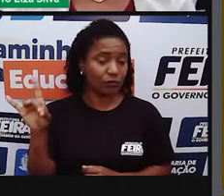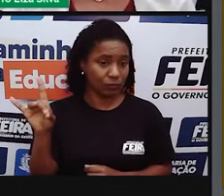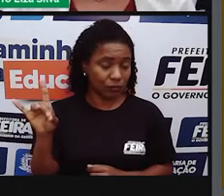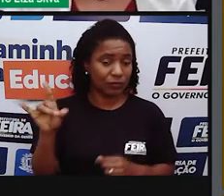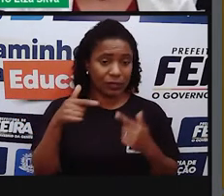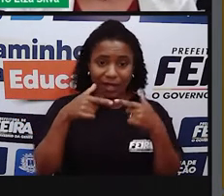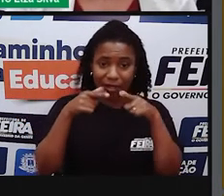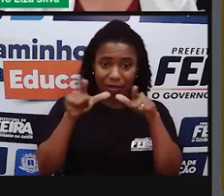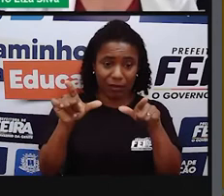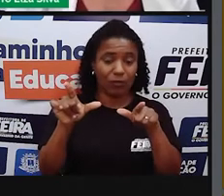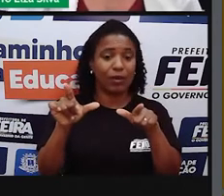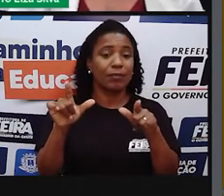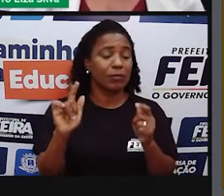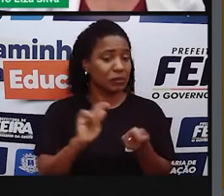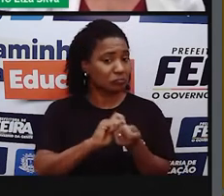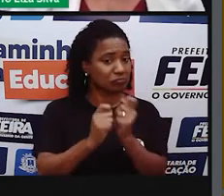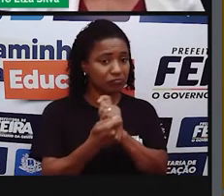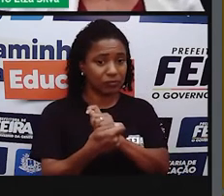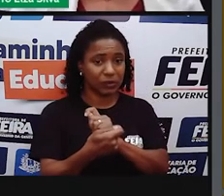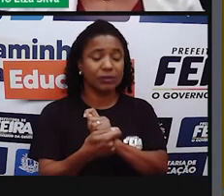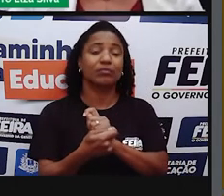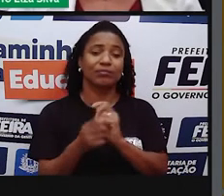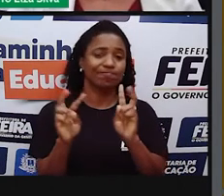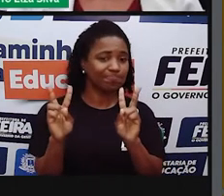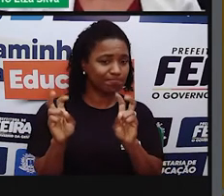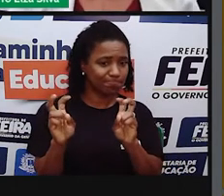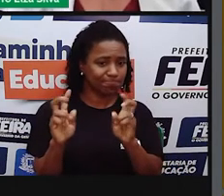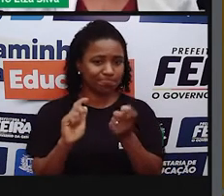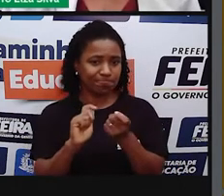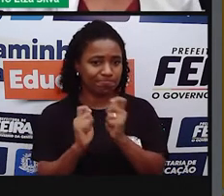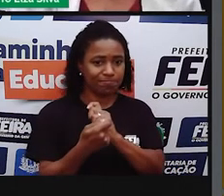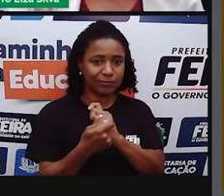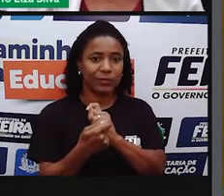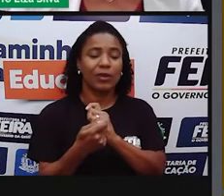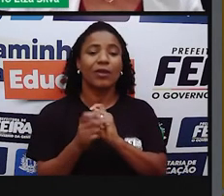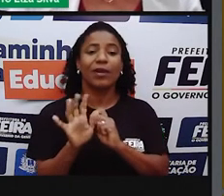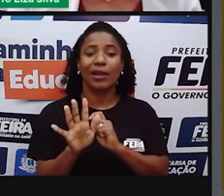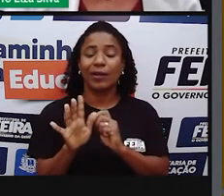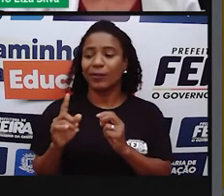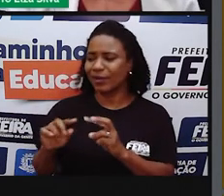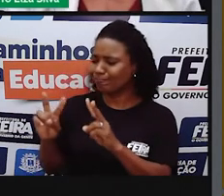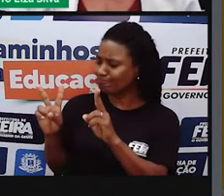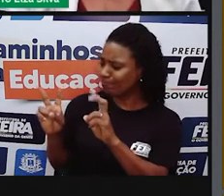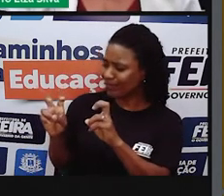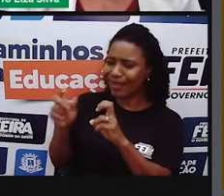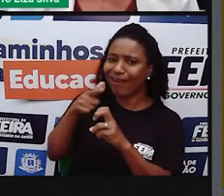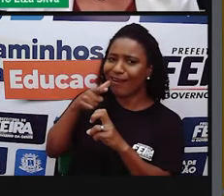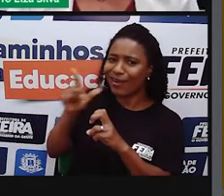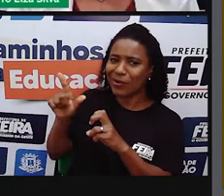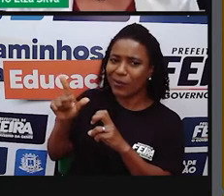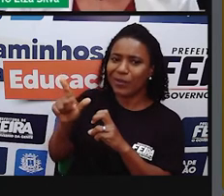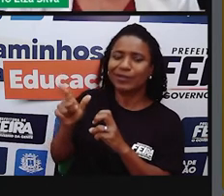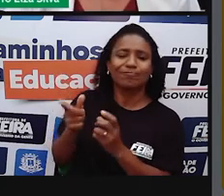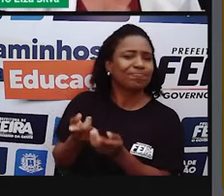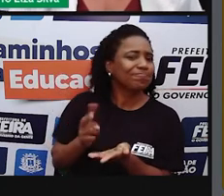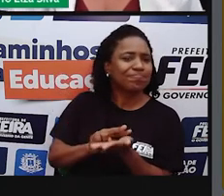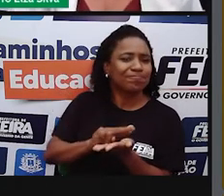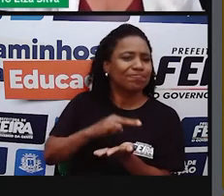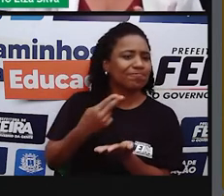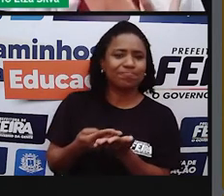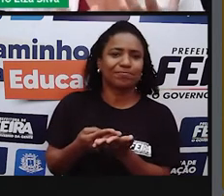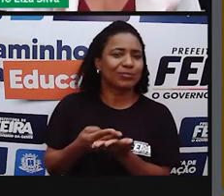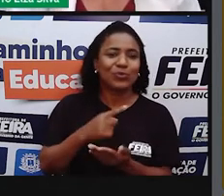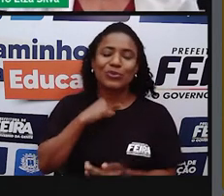adaptação desse provérbio. Na maioria das vezes não é possível você traduzi-lo literalmente, ao pé da letra. O que se faz